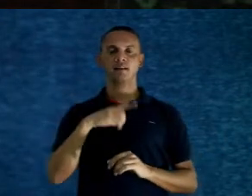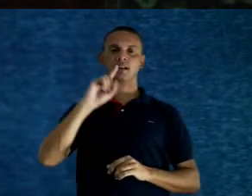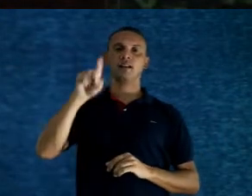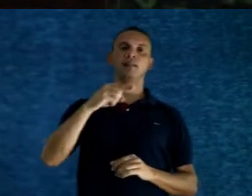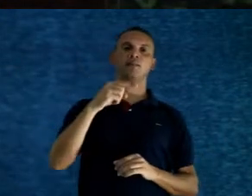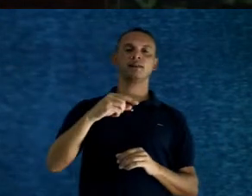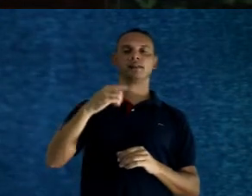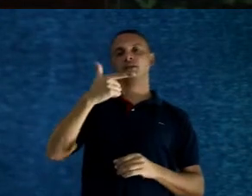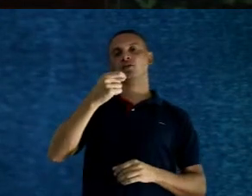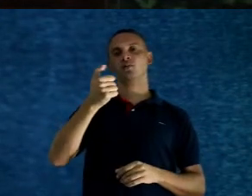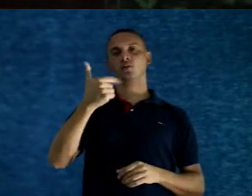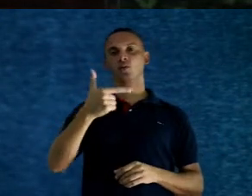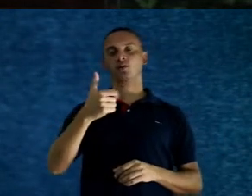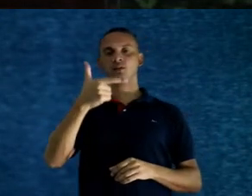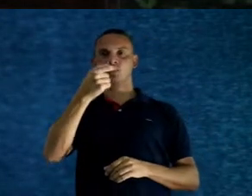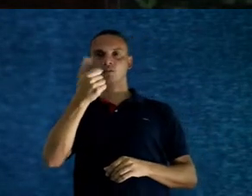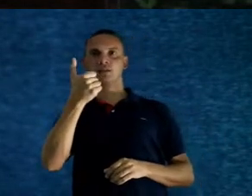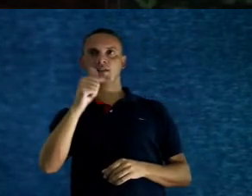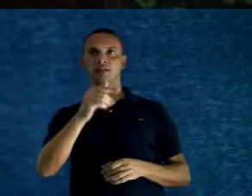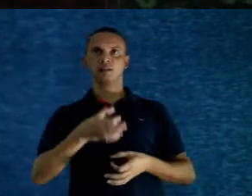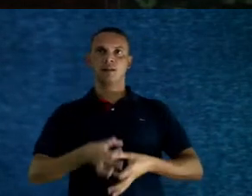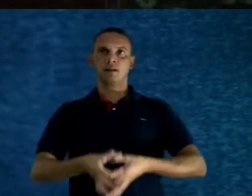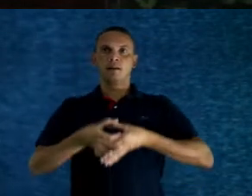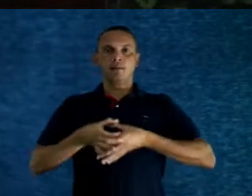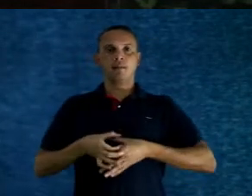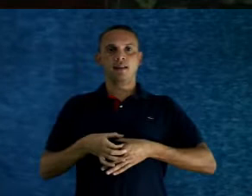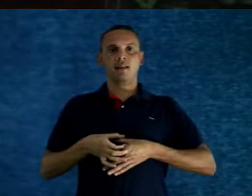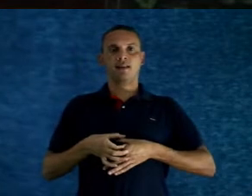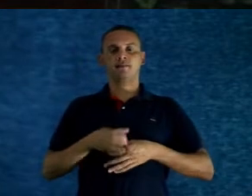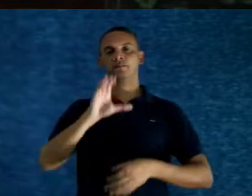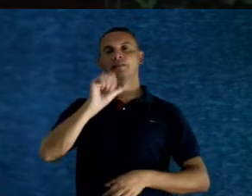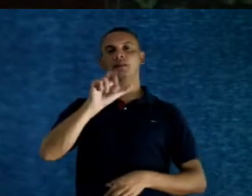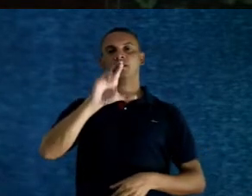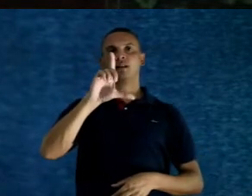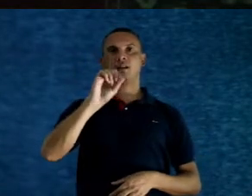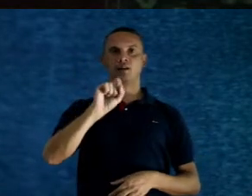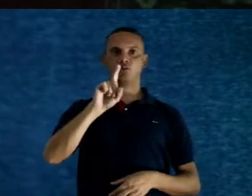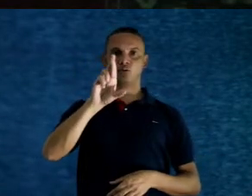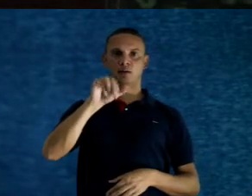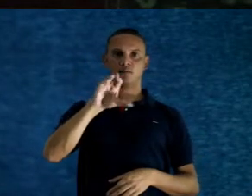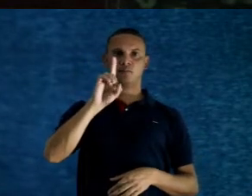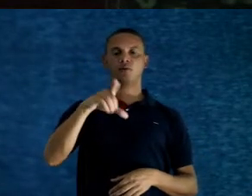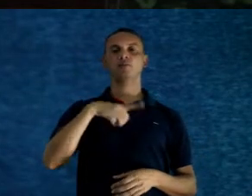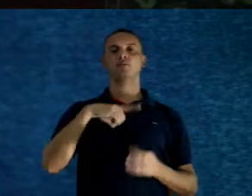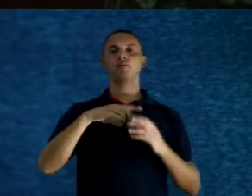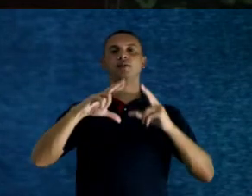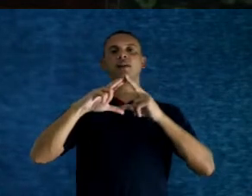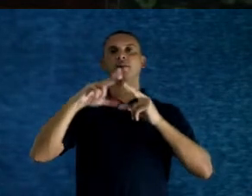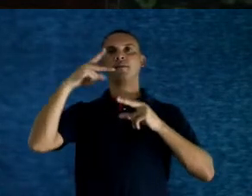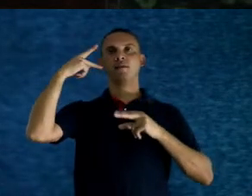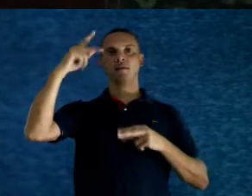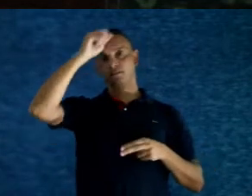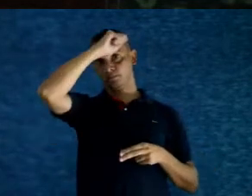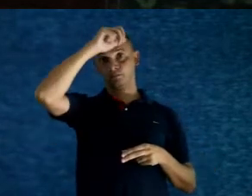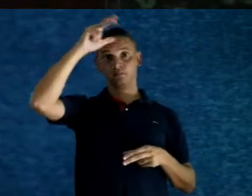Itabira, e em 2017, a Medalha Carlos Drummond de Andrade, concedida pela Câmara Municipal daquele